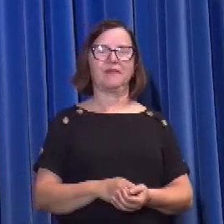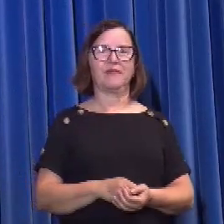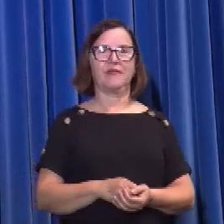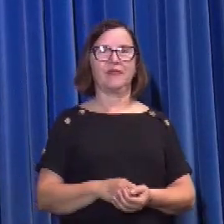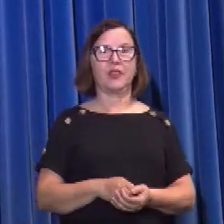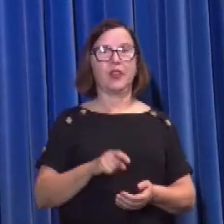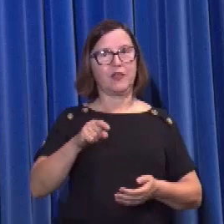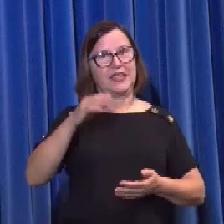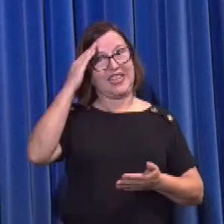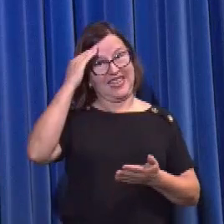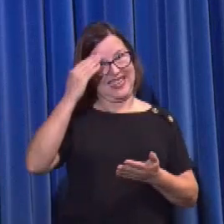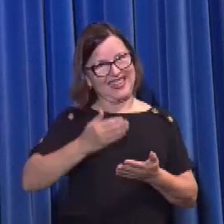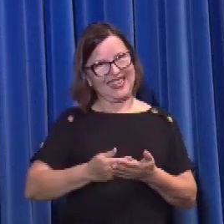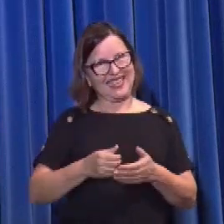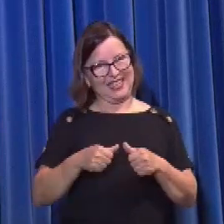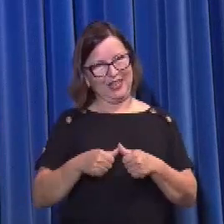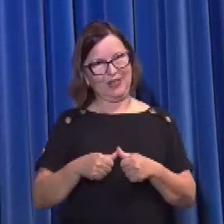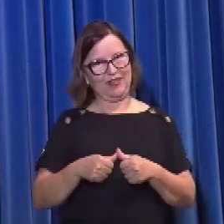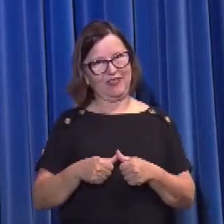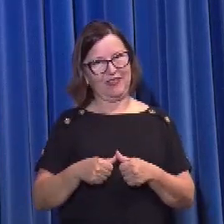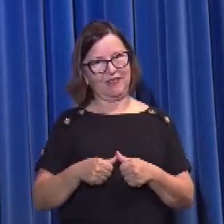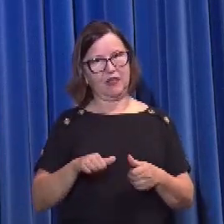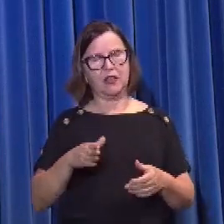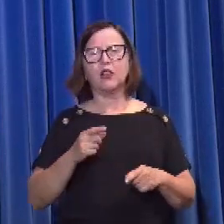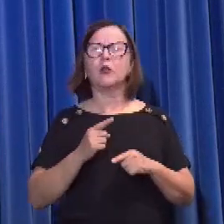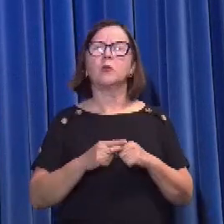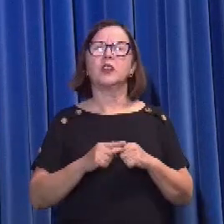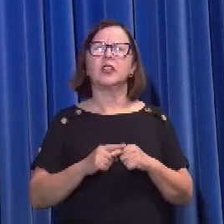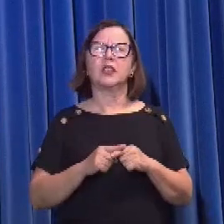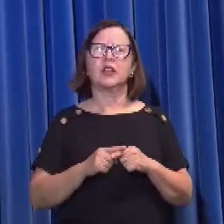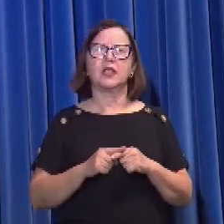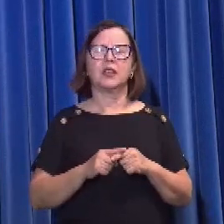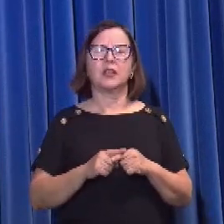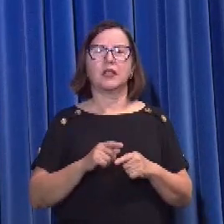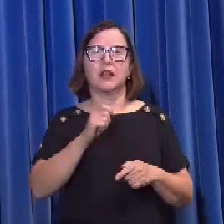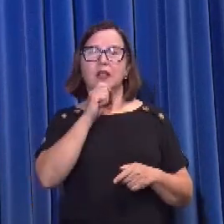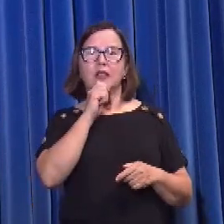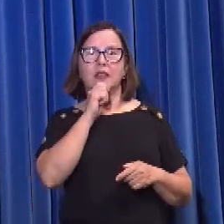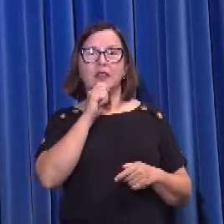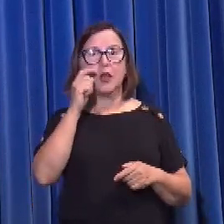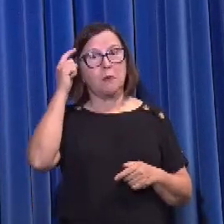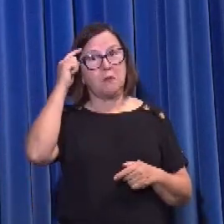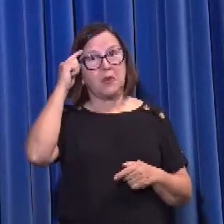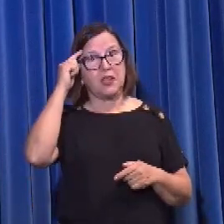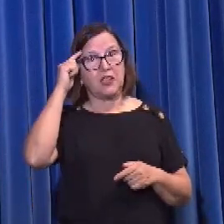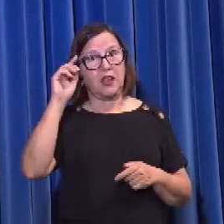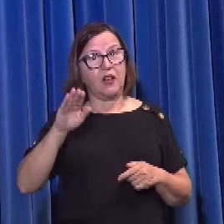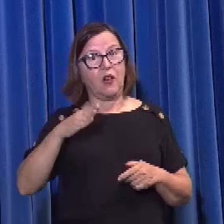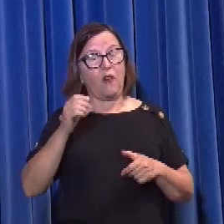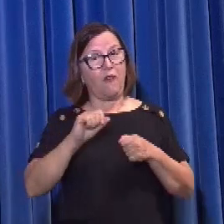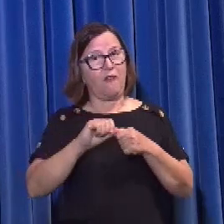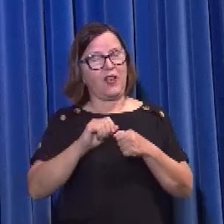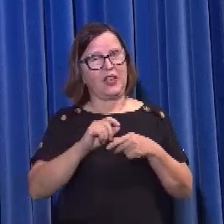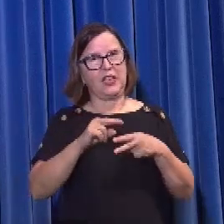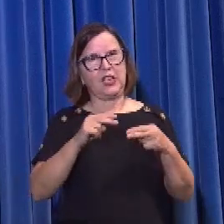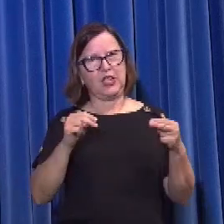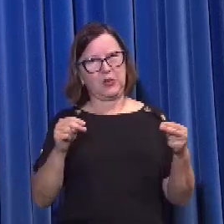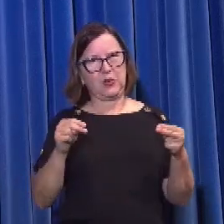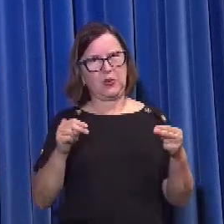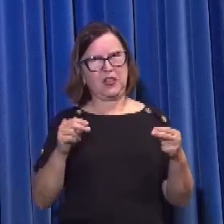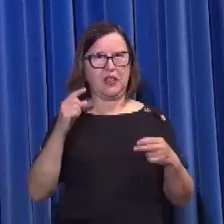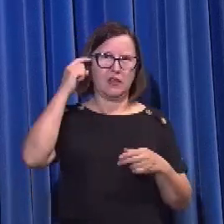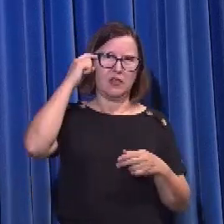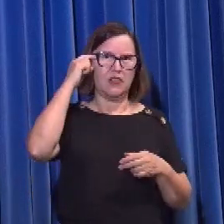Você crê nisso? Então por que ainda pensa ou age como um não regenerado, duvidando da ação de Deus na